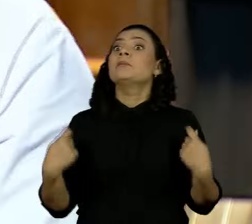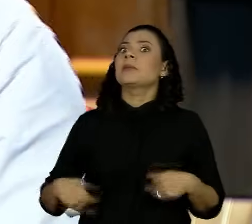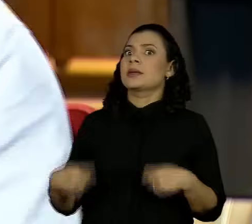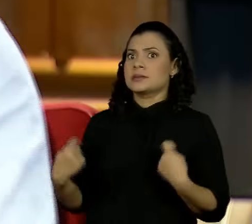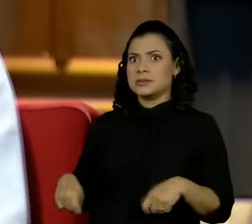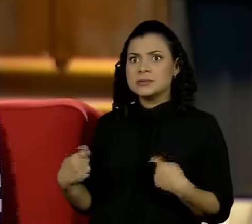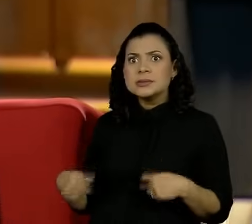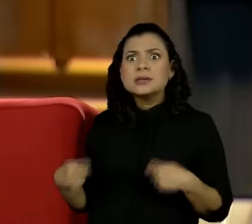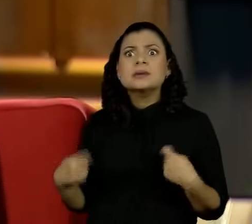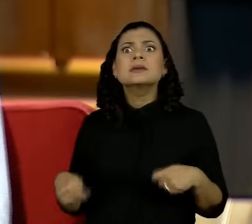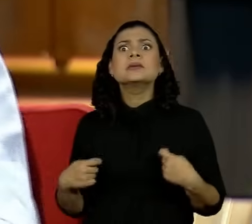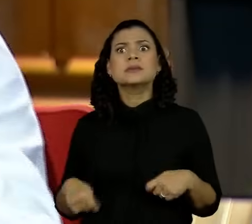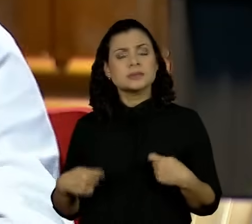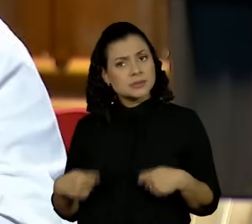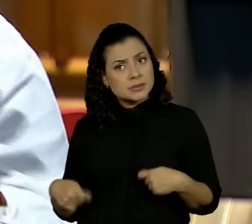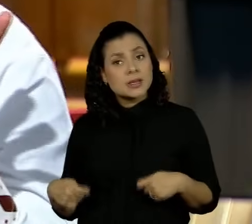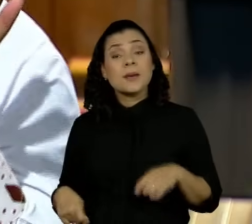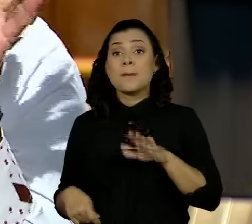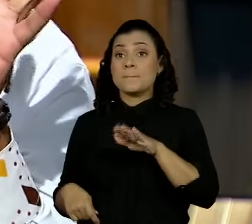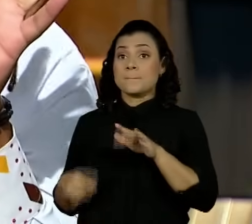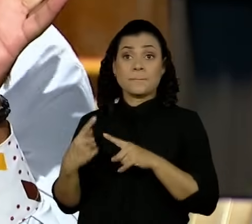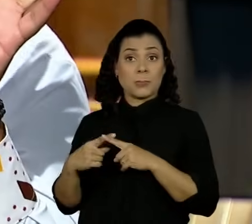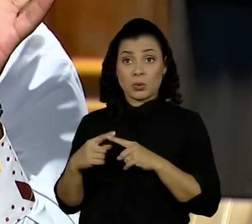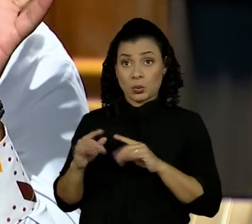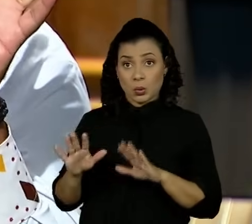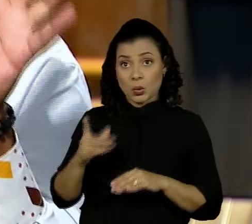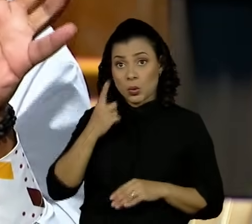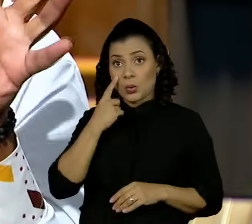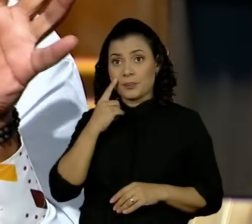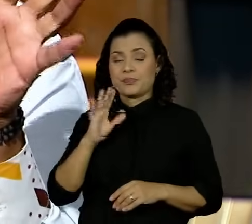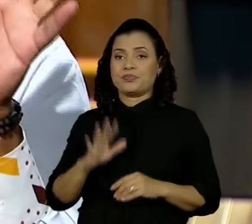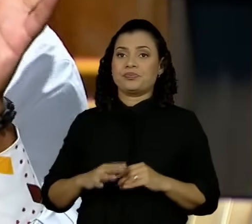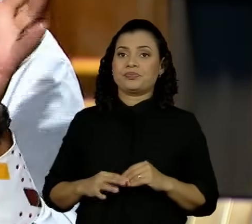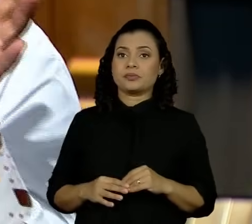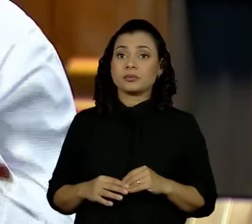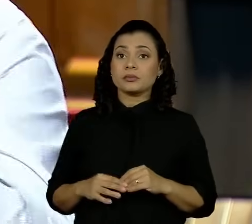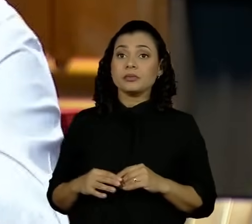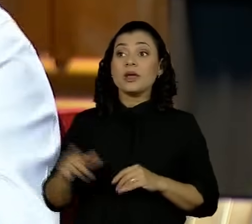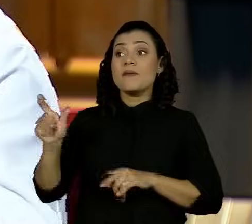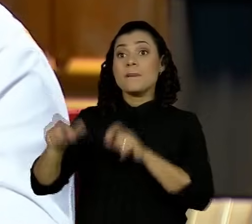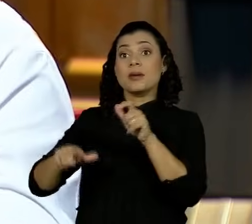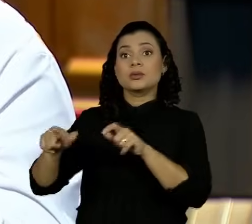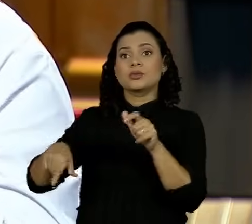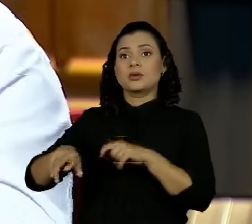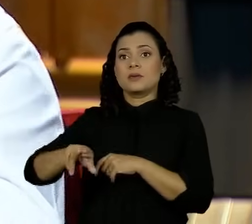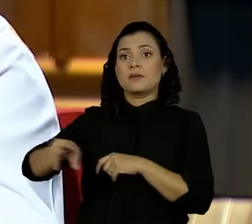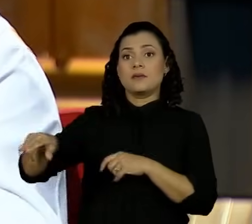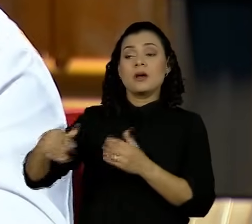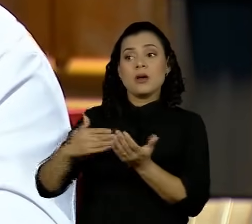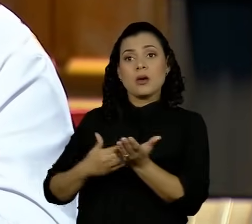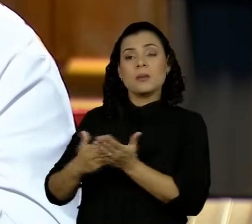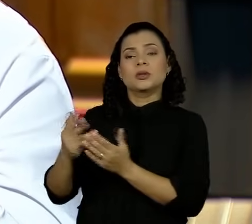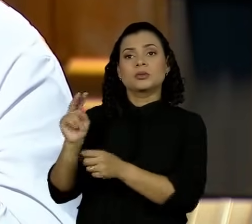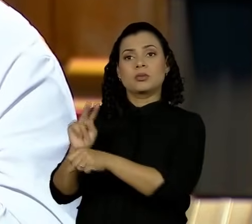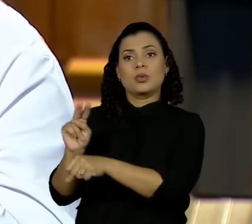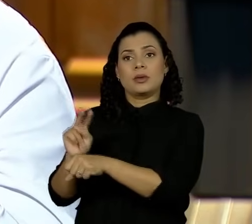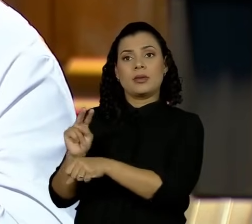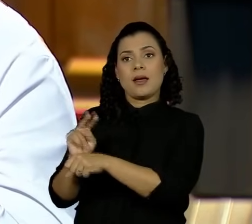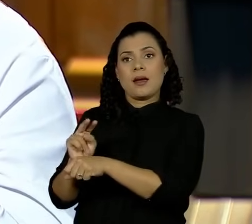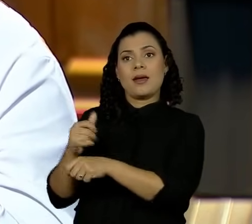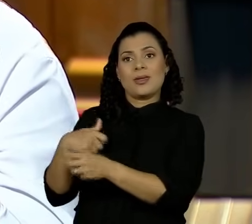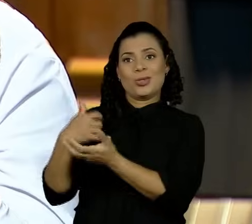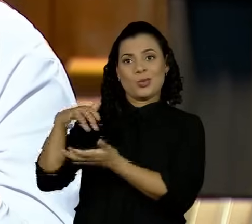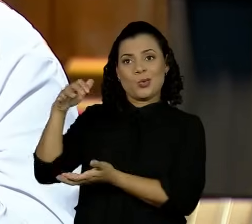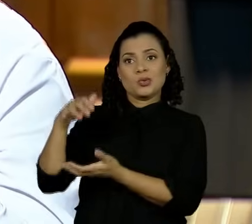Como? Precisa entrar, porque veja só, é esse o ponto. Muitas das pessoas que começam a virar cuidadores ou cuidadoras,